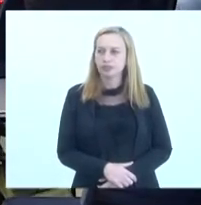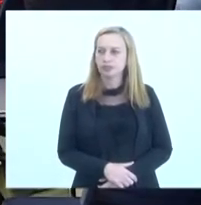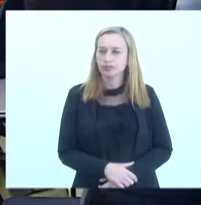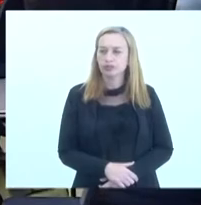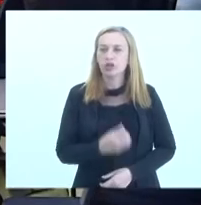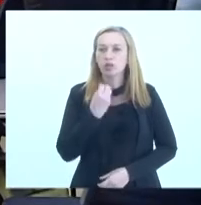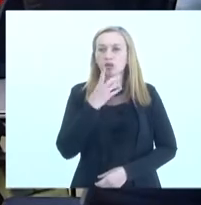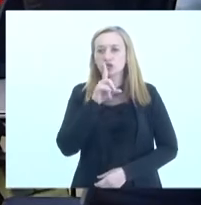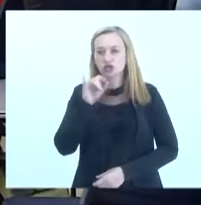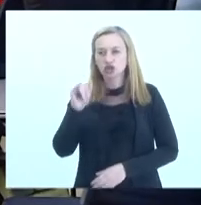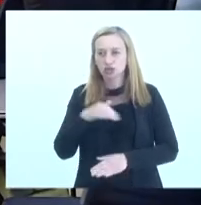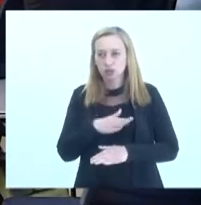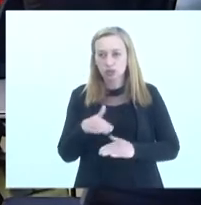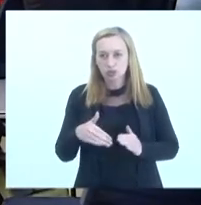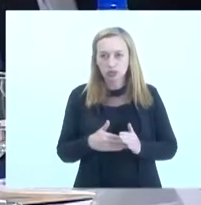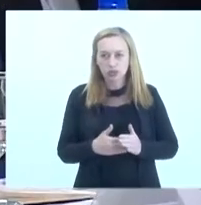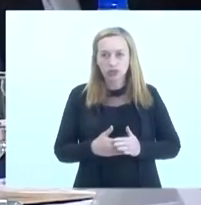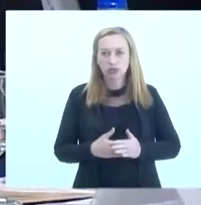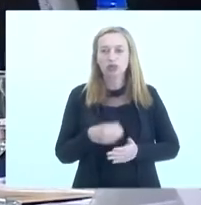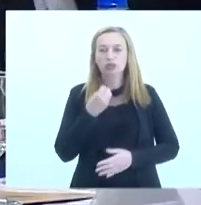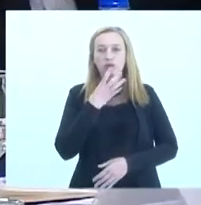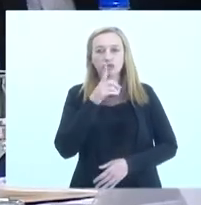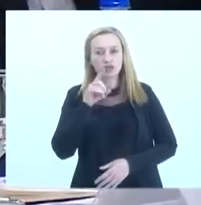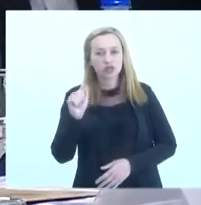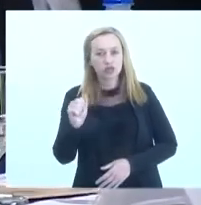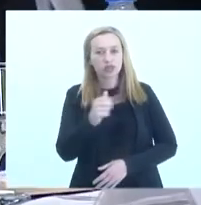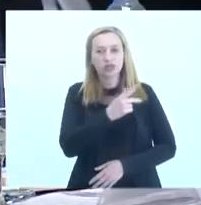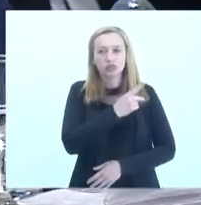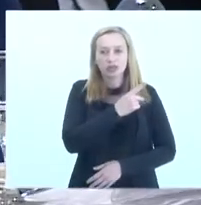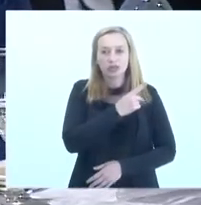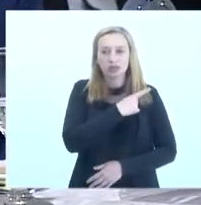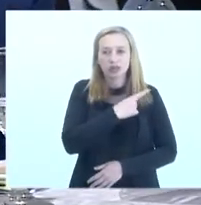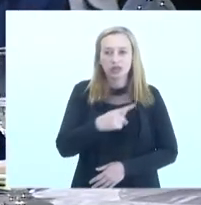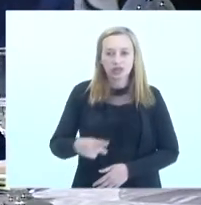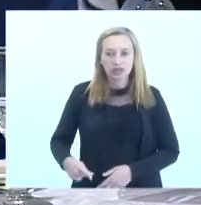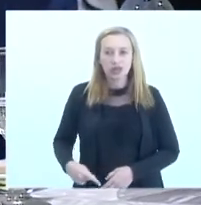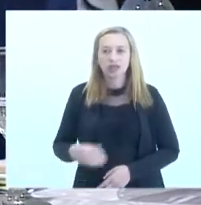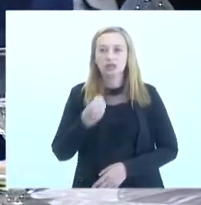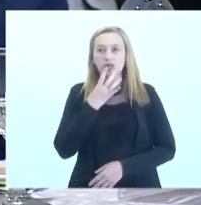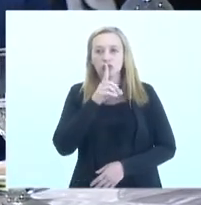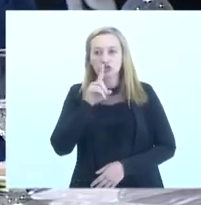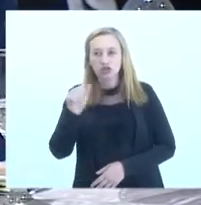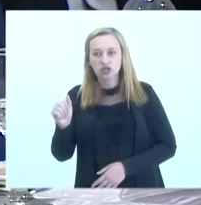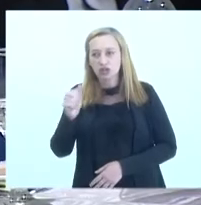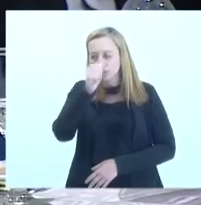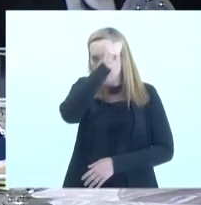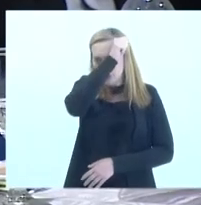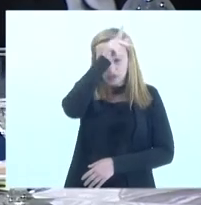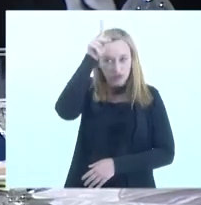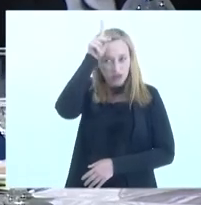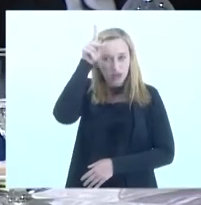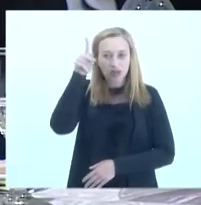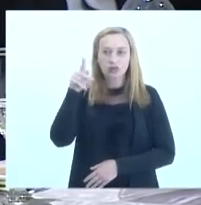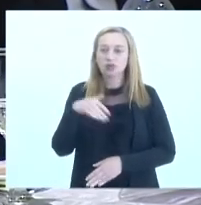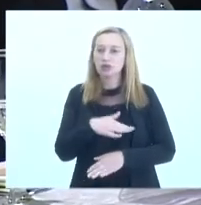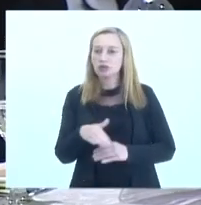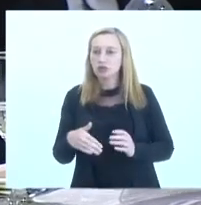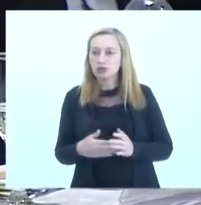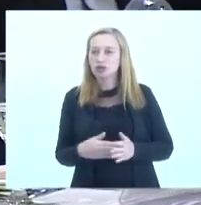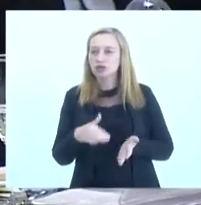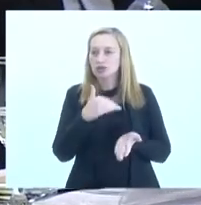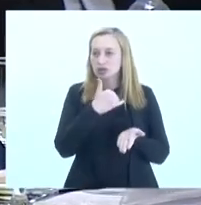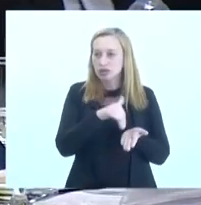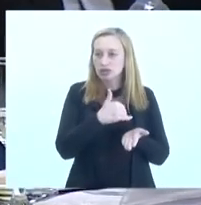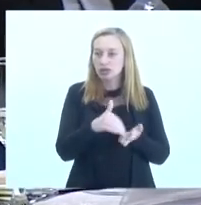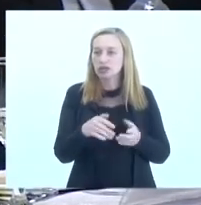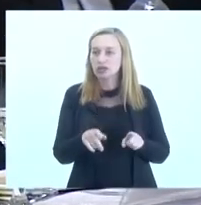Bom dia a todos. Bom dia, presidente. Bom dia, prefeitos, secretários.